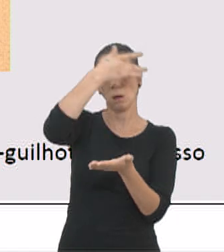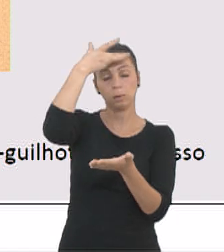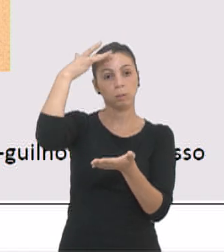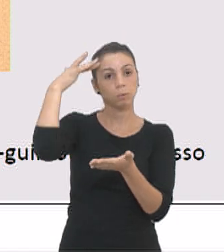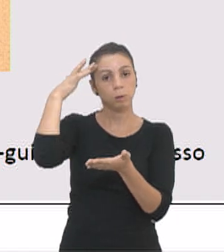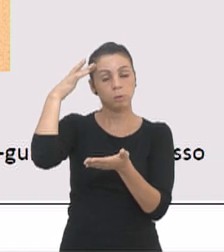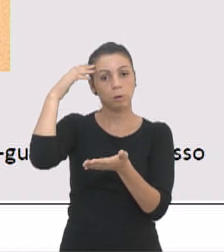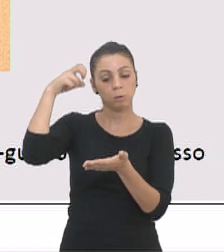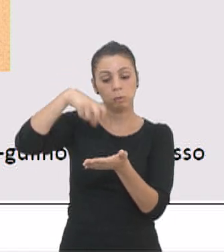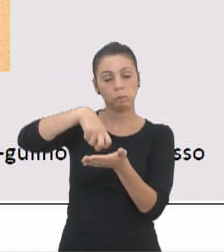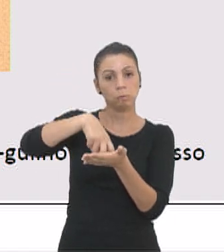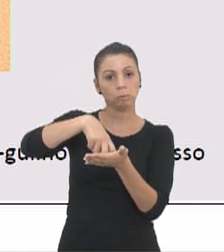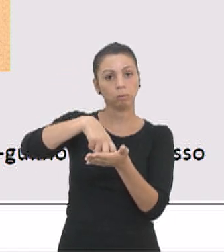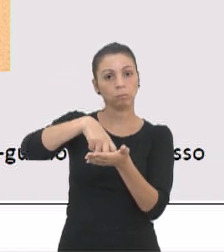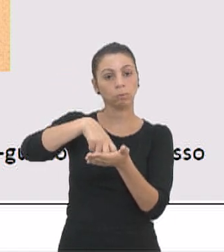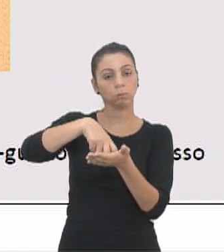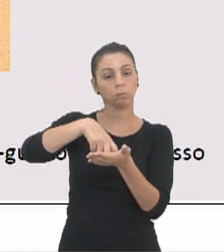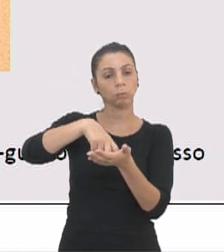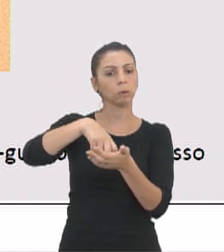ou de joelhos.